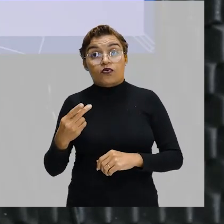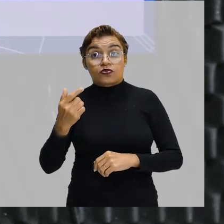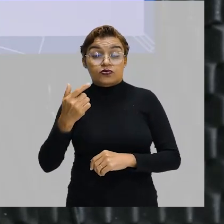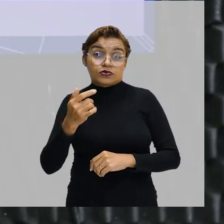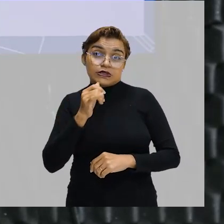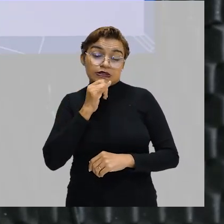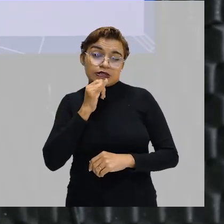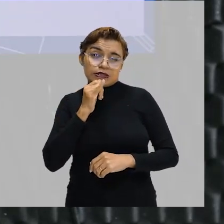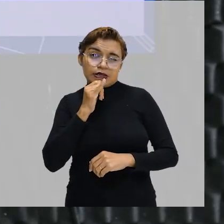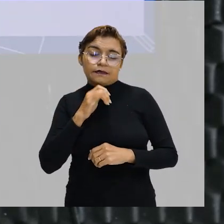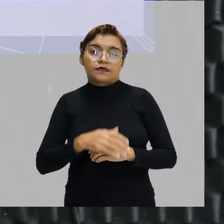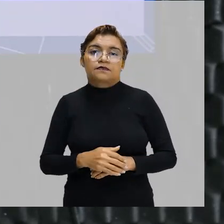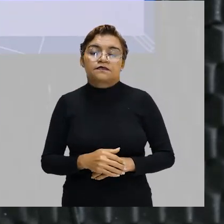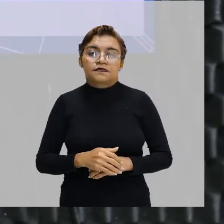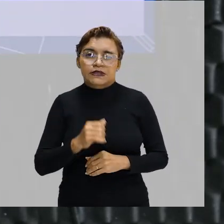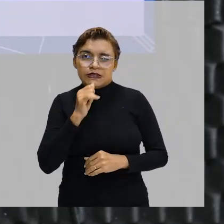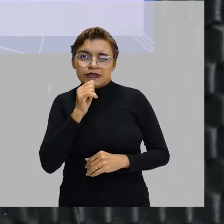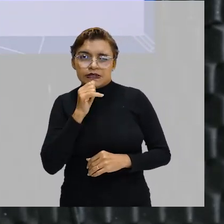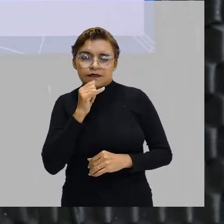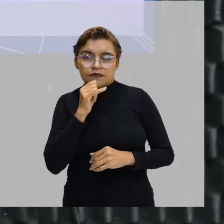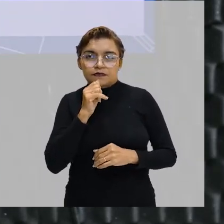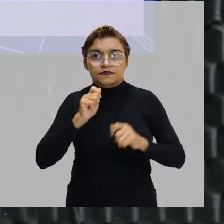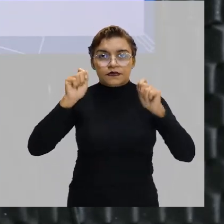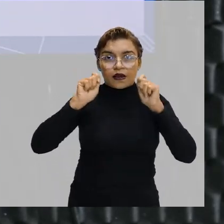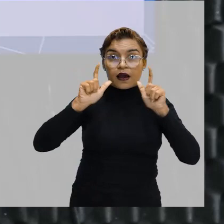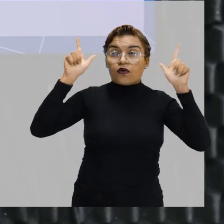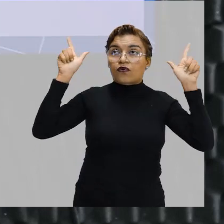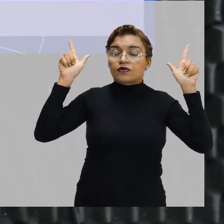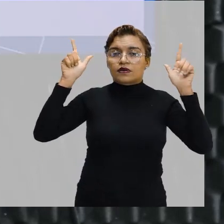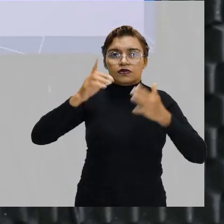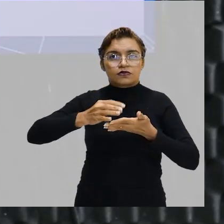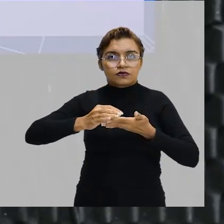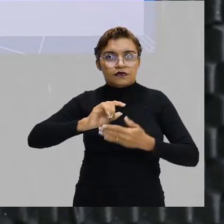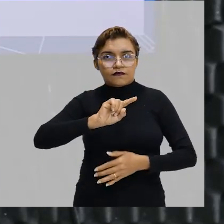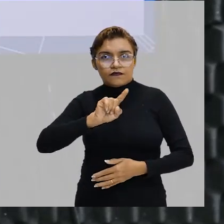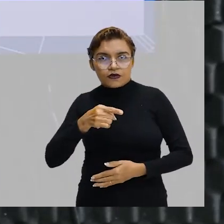com vírgula. Quando eu disse acordei, vírgula,